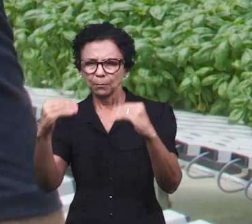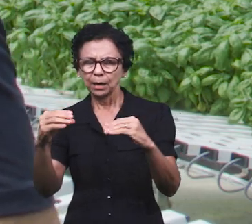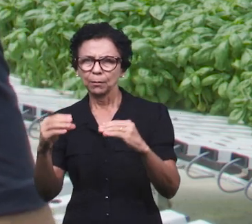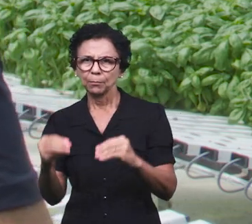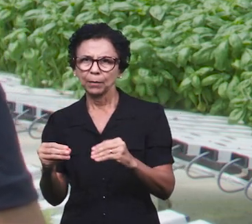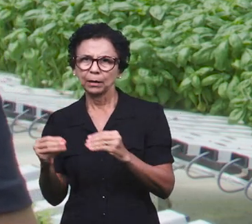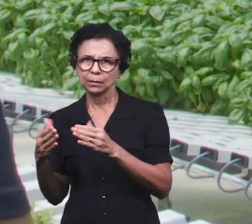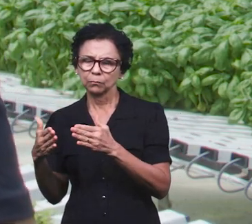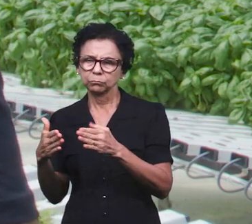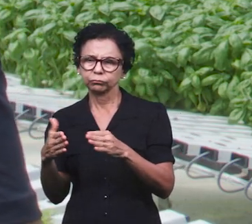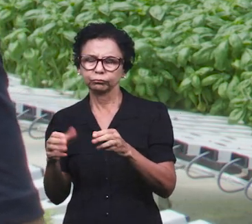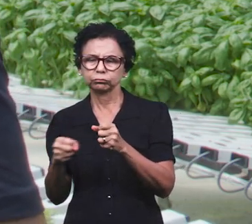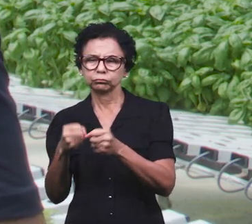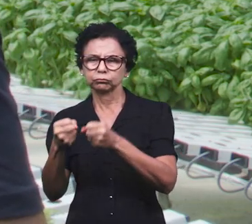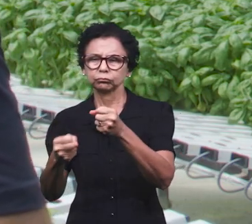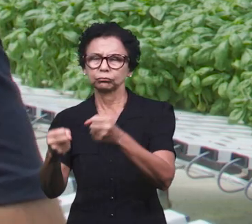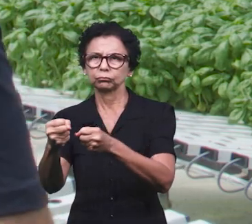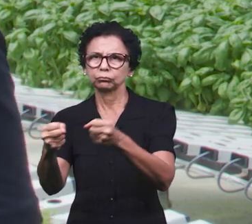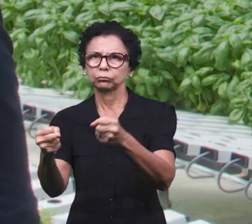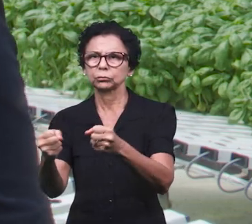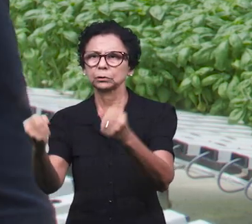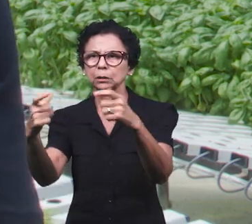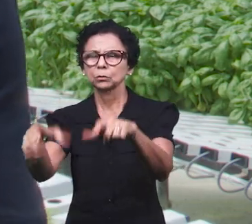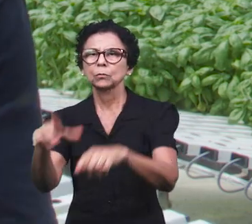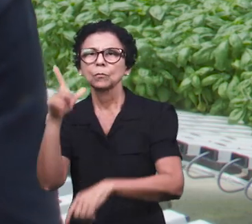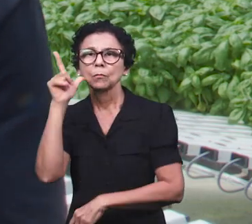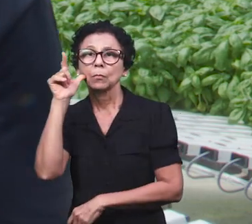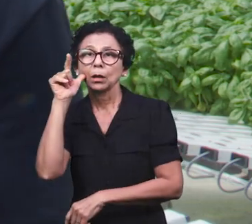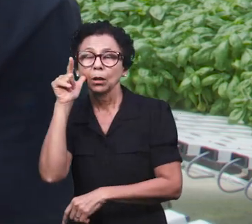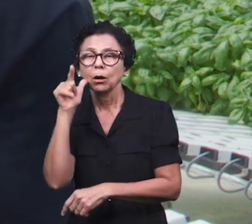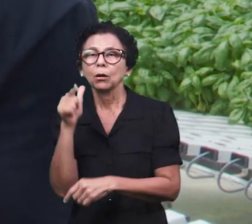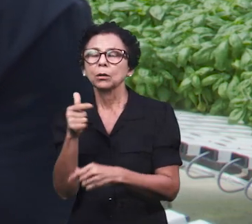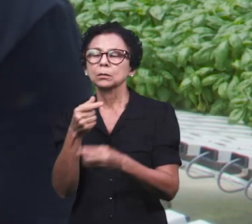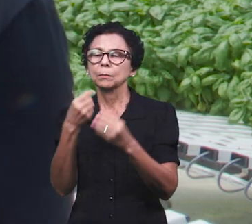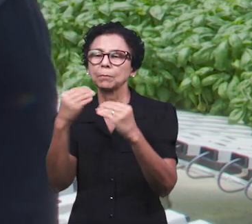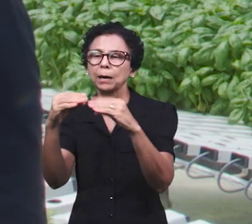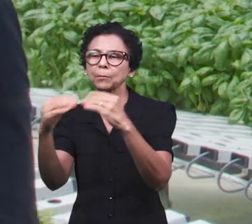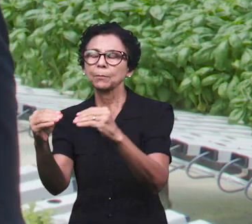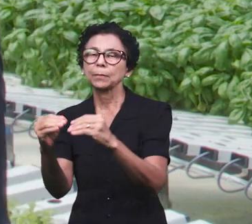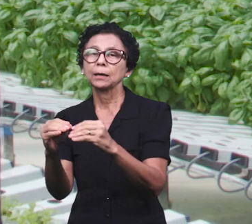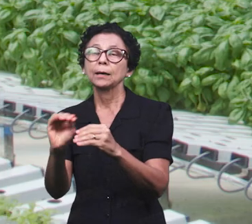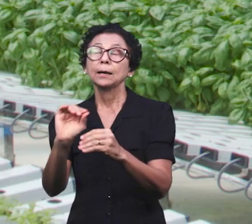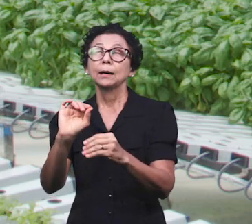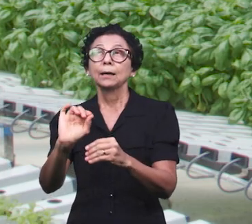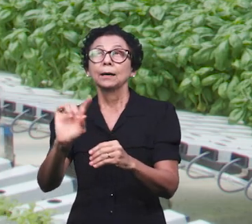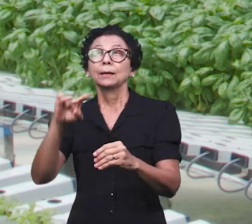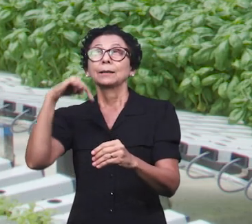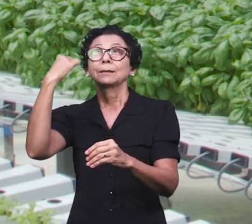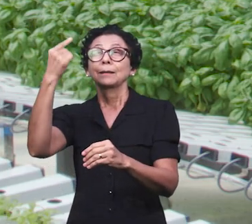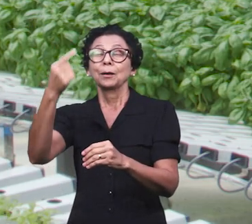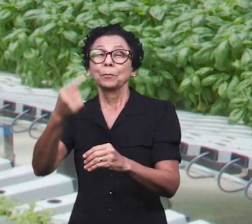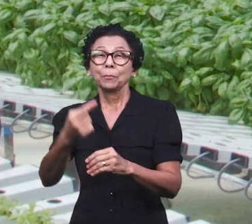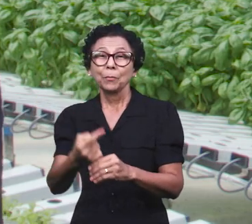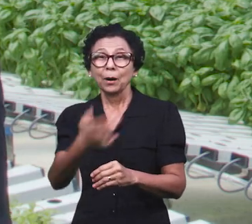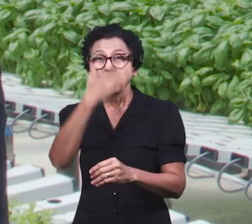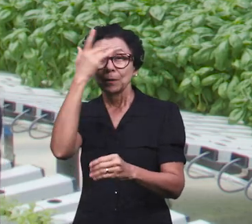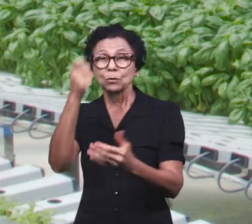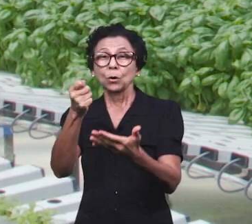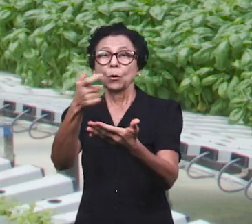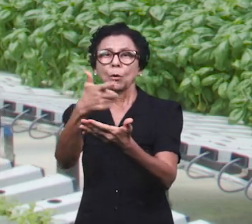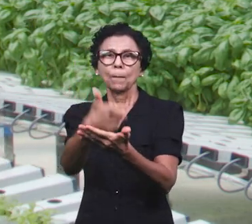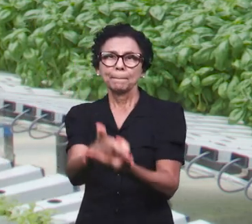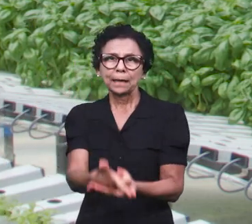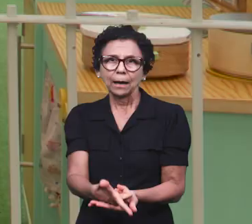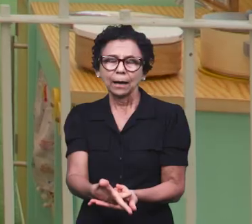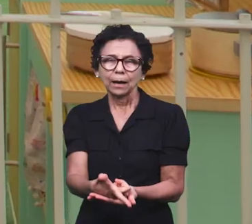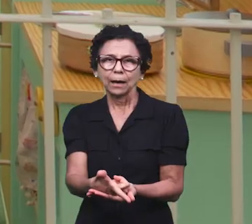chegar num centro de distribuição e até chegar na mesa do consumidor, essa planta ela já se perdeu e já foi